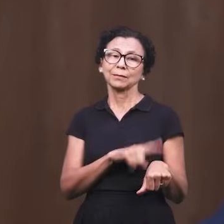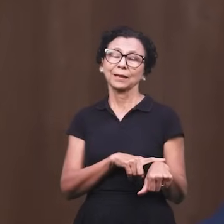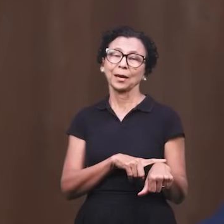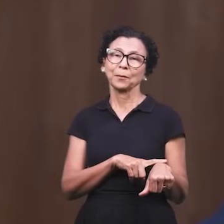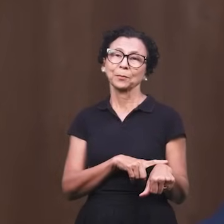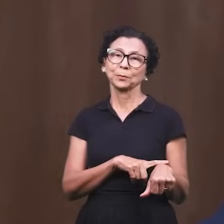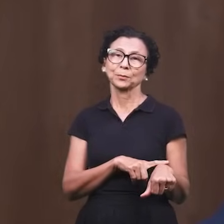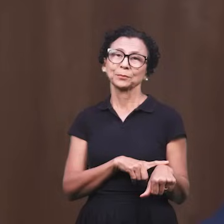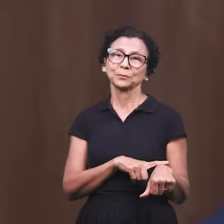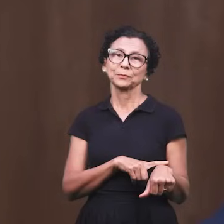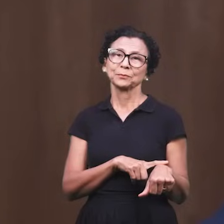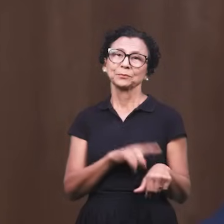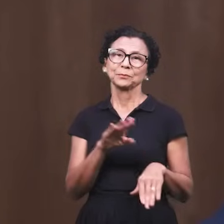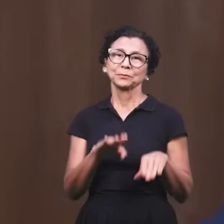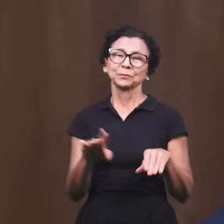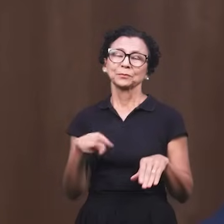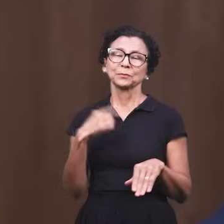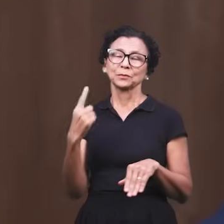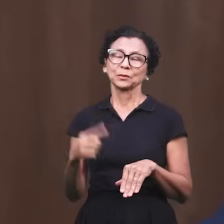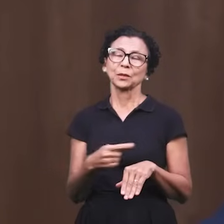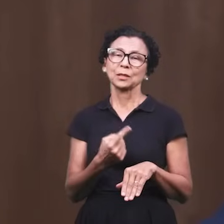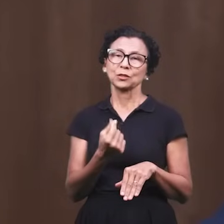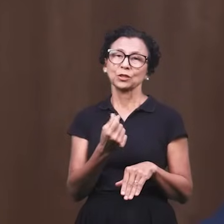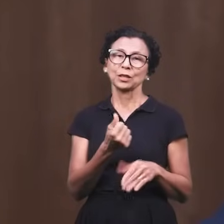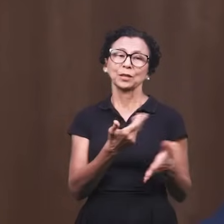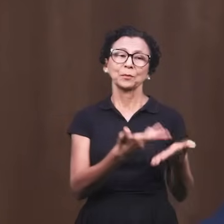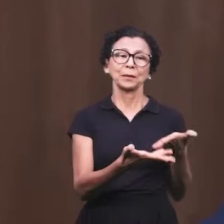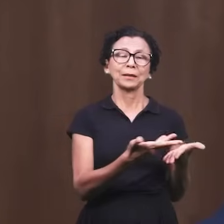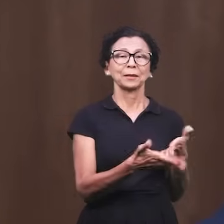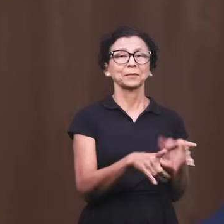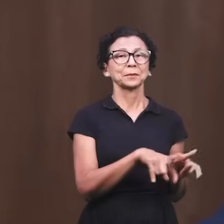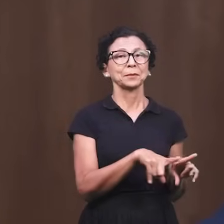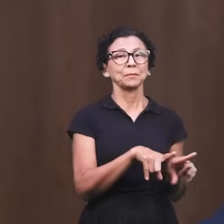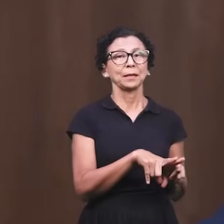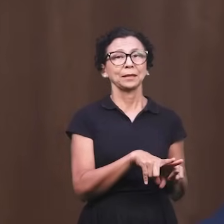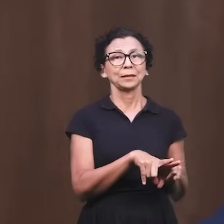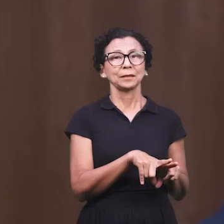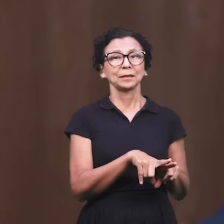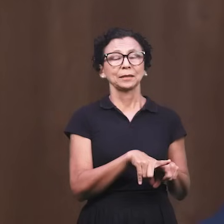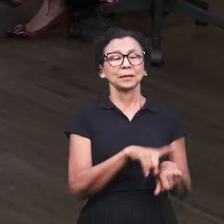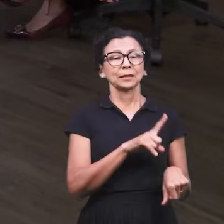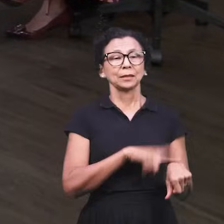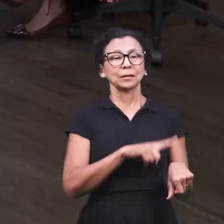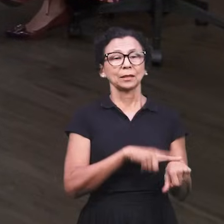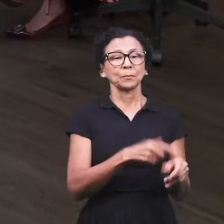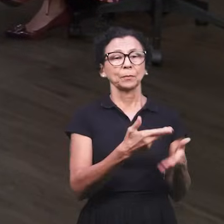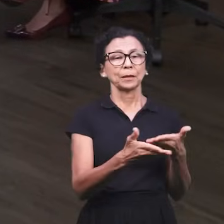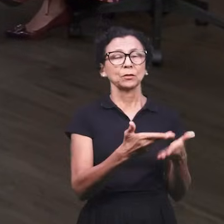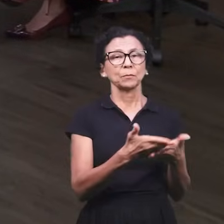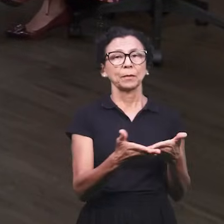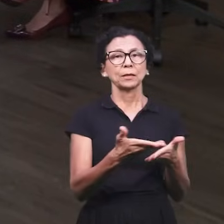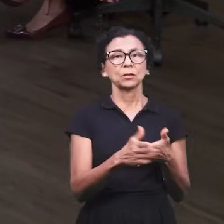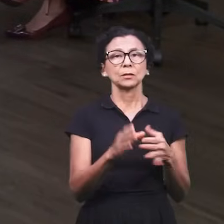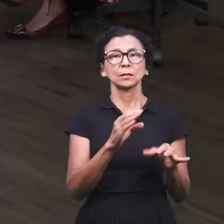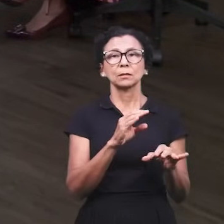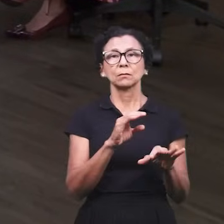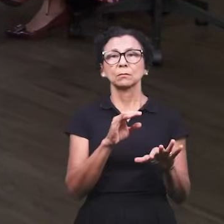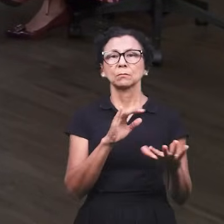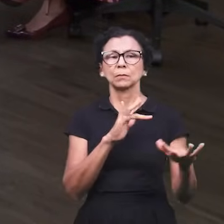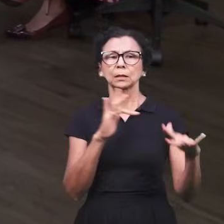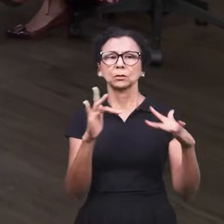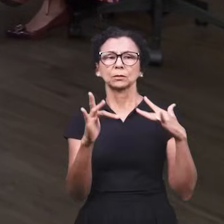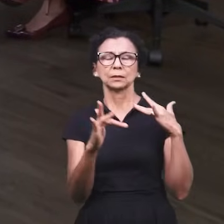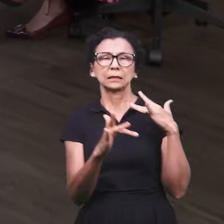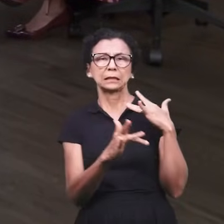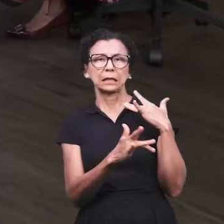tempo com coisas que não nos acrescentam nada. E diga-se de passagem, o mundo hoje é um mundo fútil. Você vai para uma rede social, às vezes